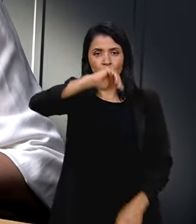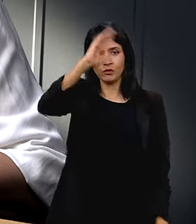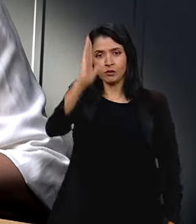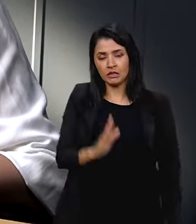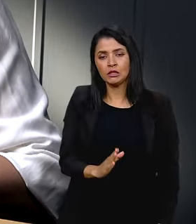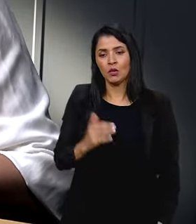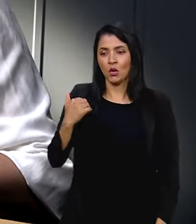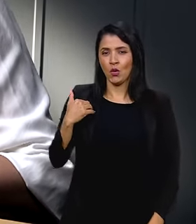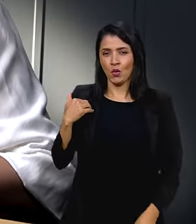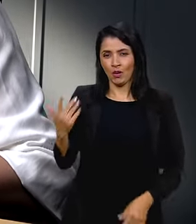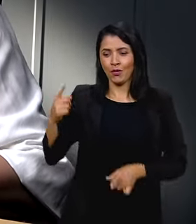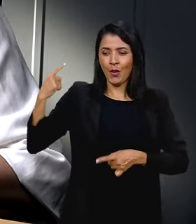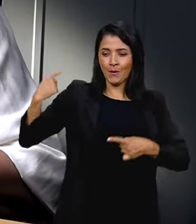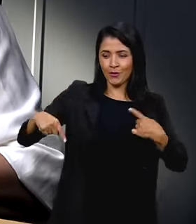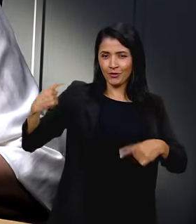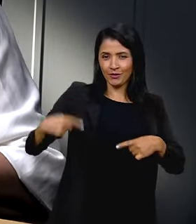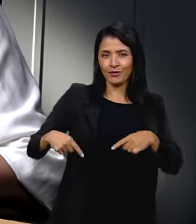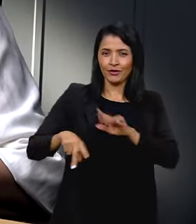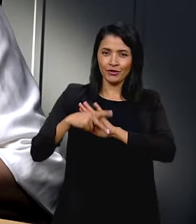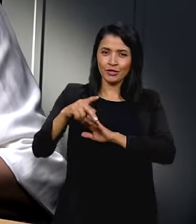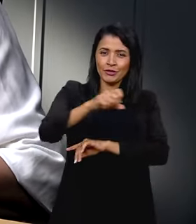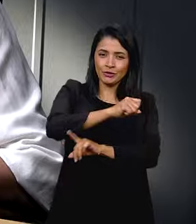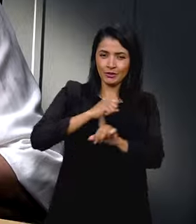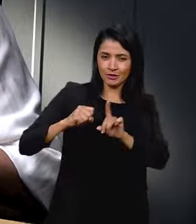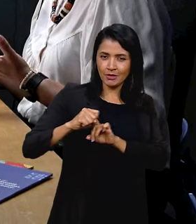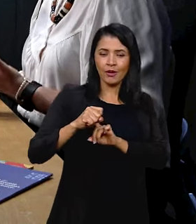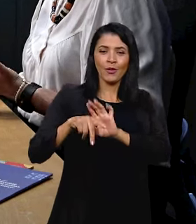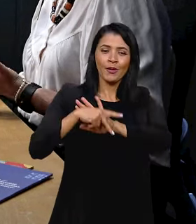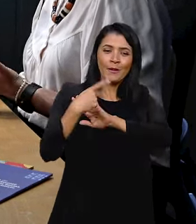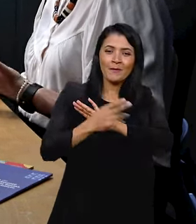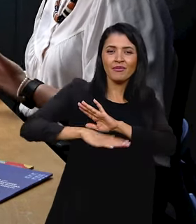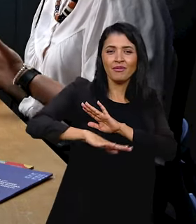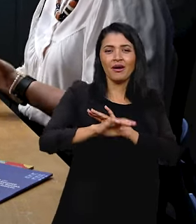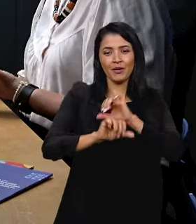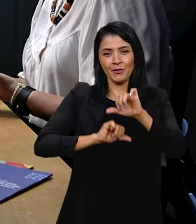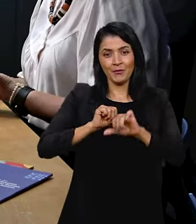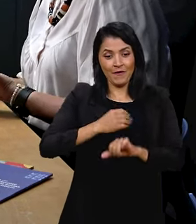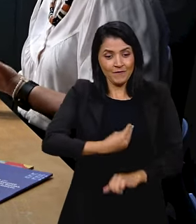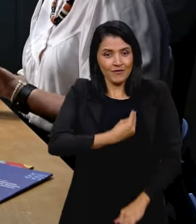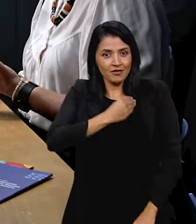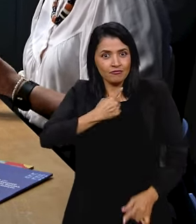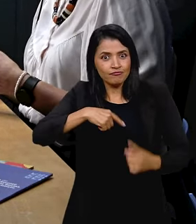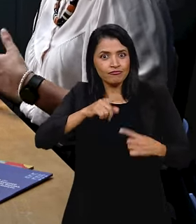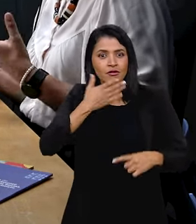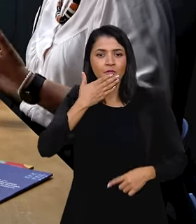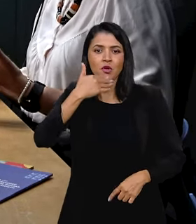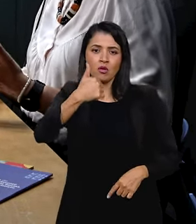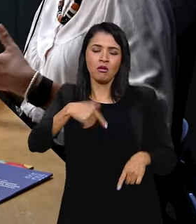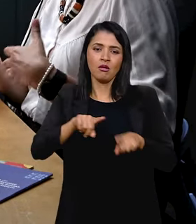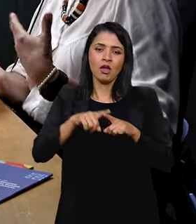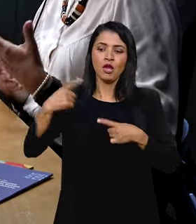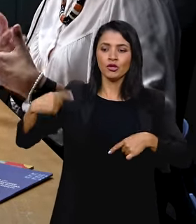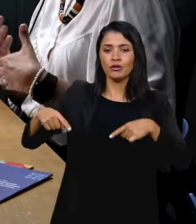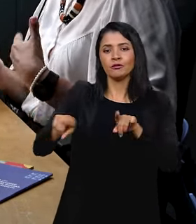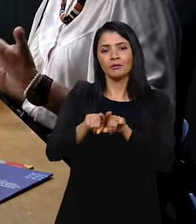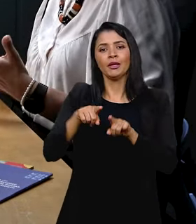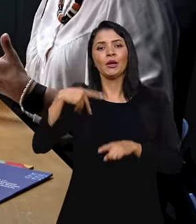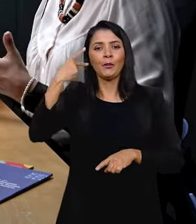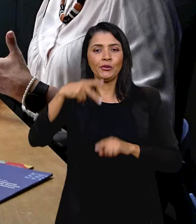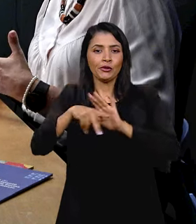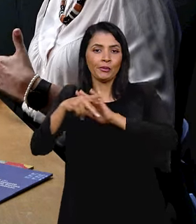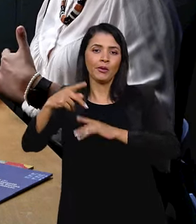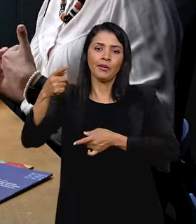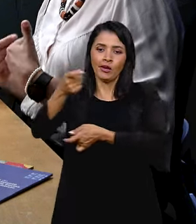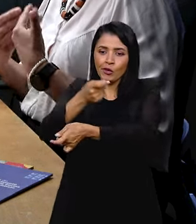sido feito no Brasil de um lado uma política social voltada para transformar a vida das pessoas mas também isso em diálogo com uma